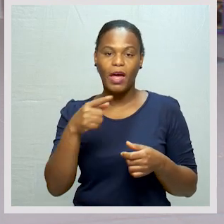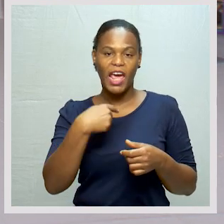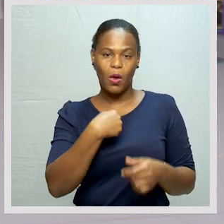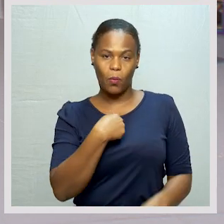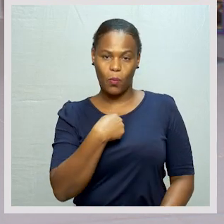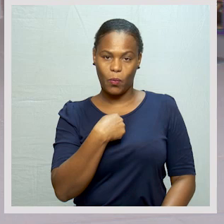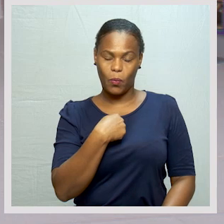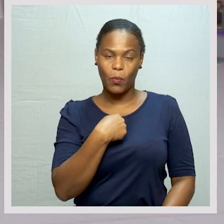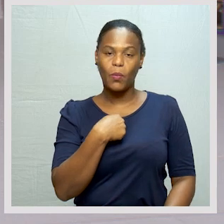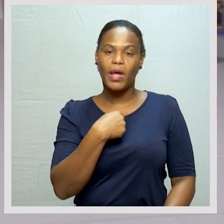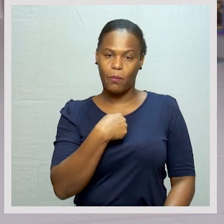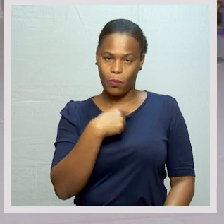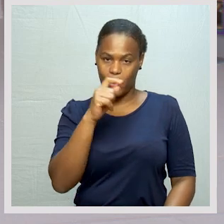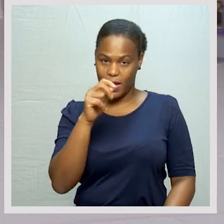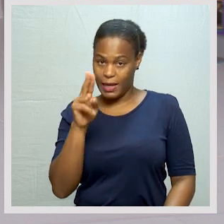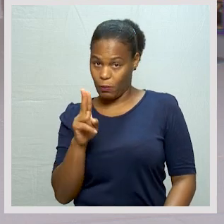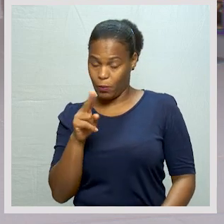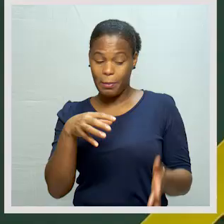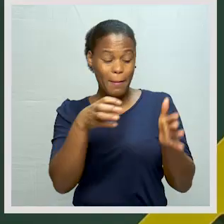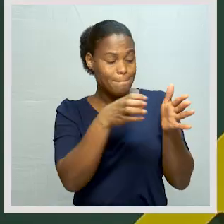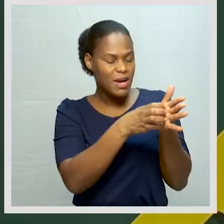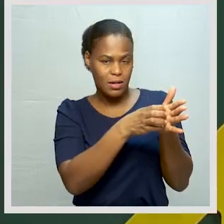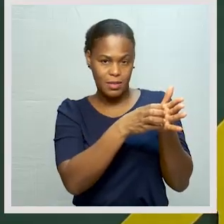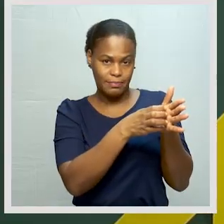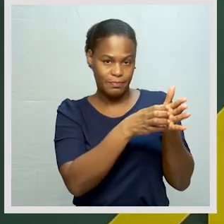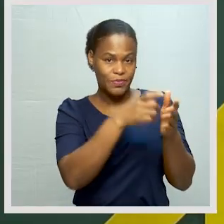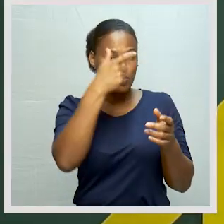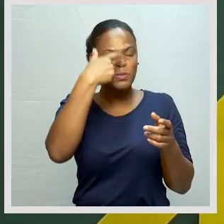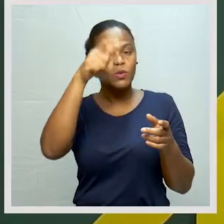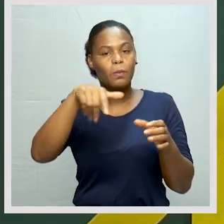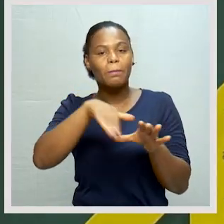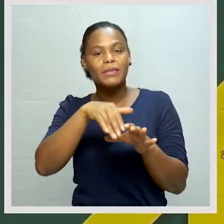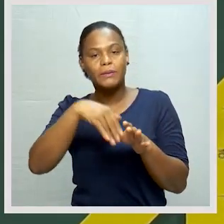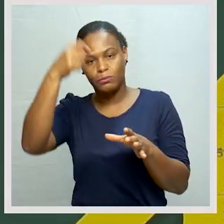é uma marca do narador participante. Eu.